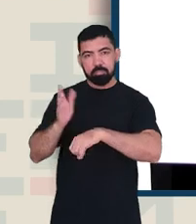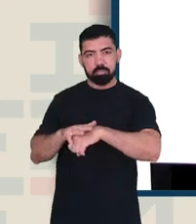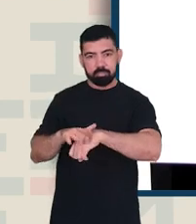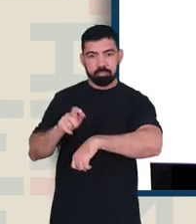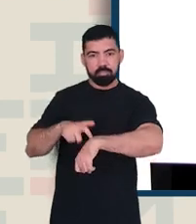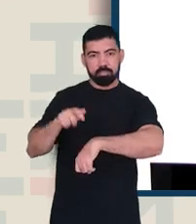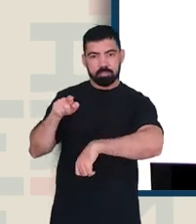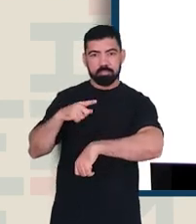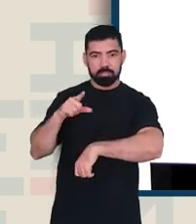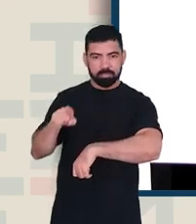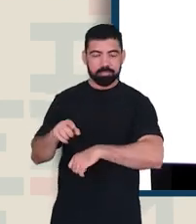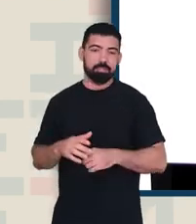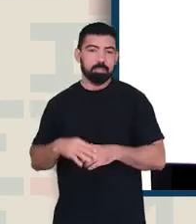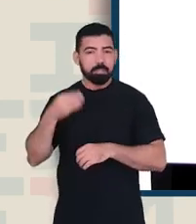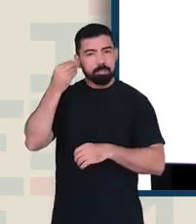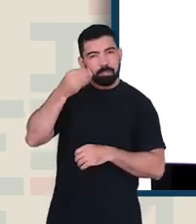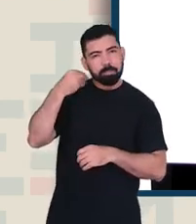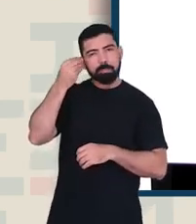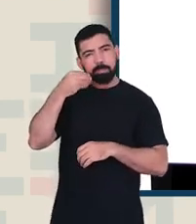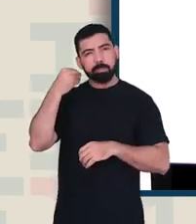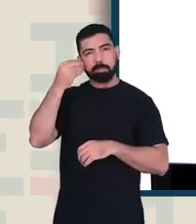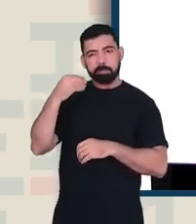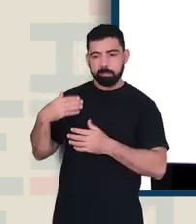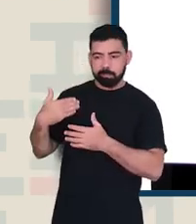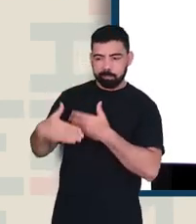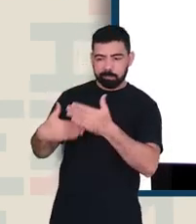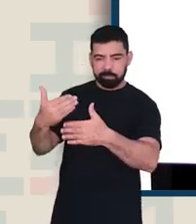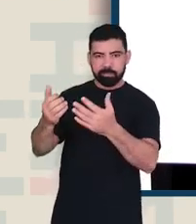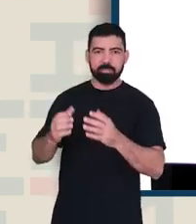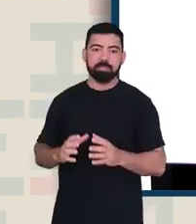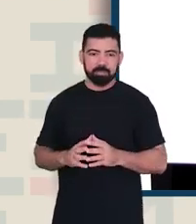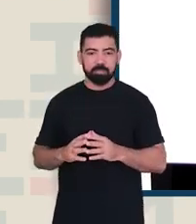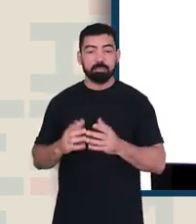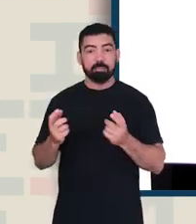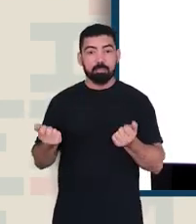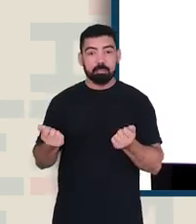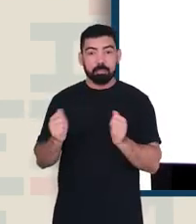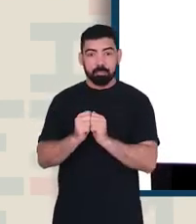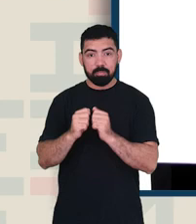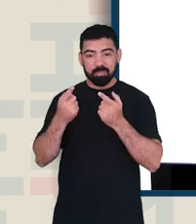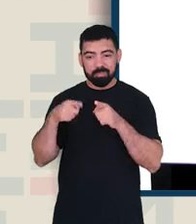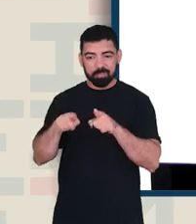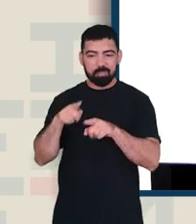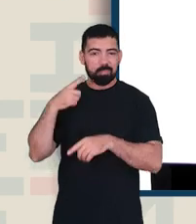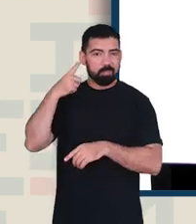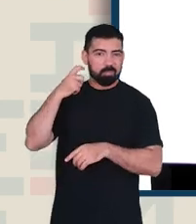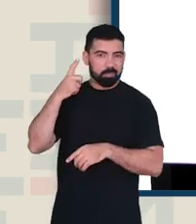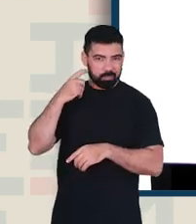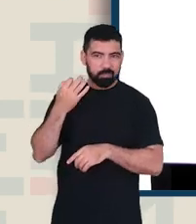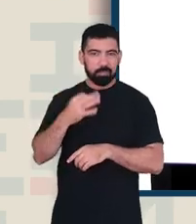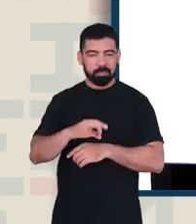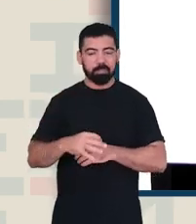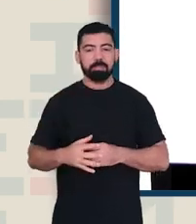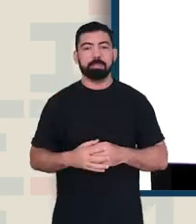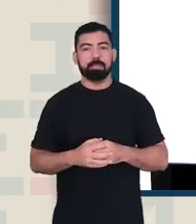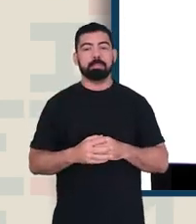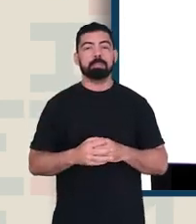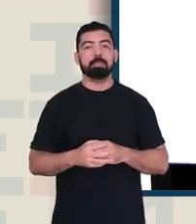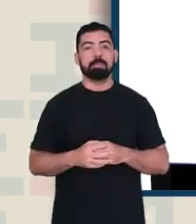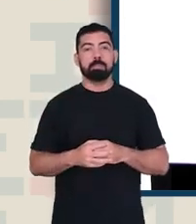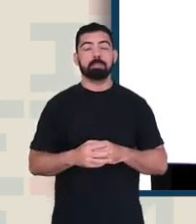momento em que eles vão experimentando com os sons, certo?